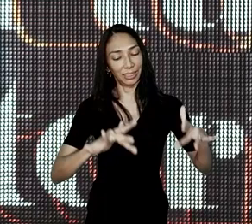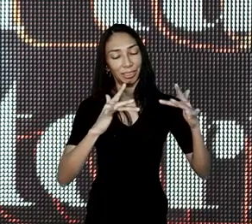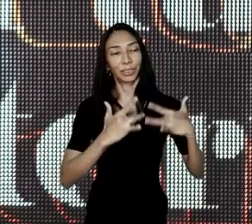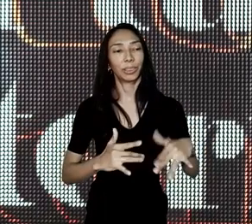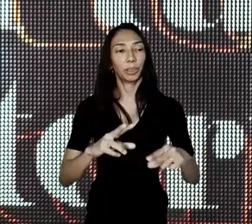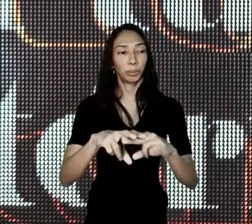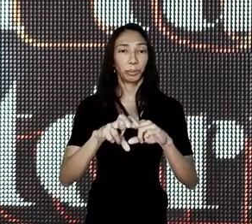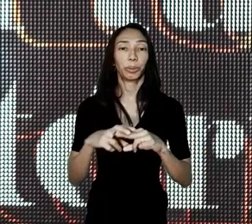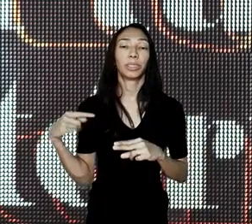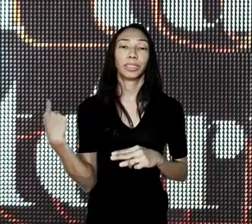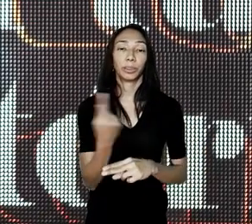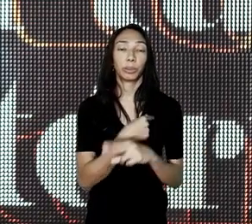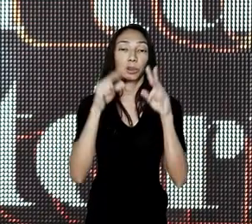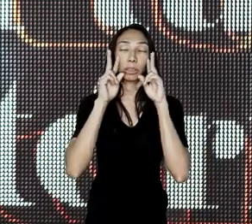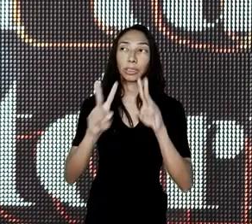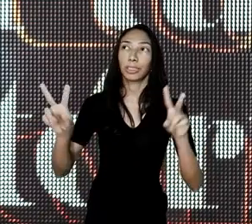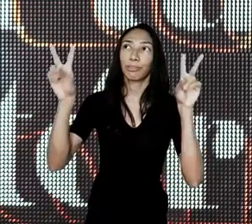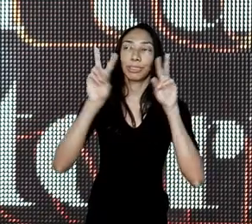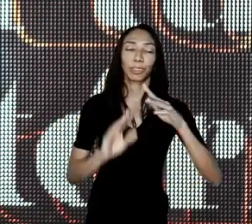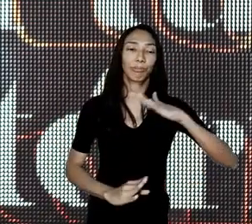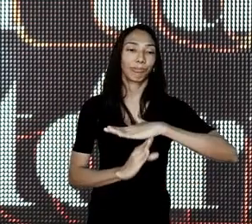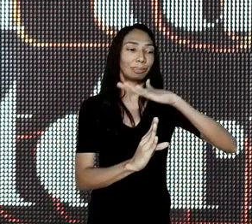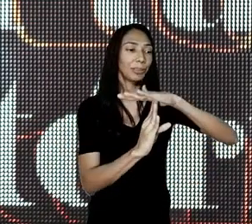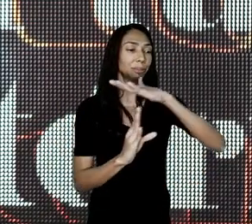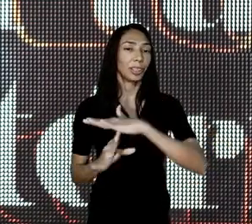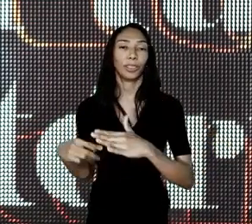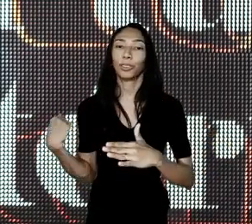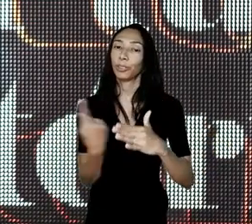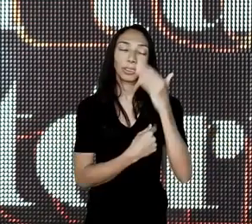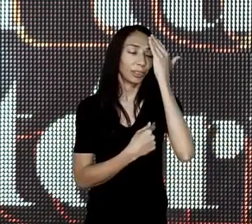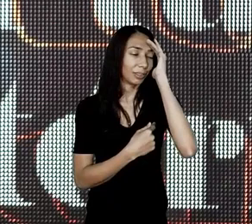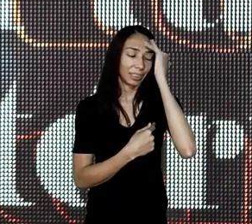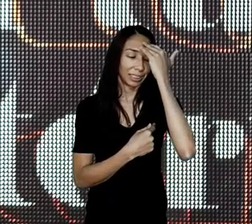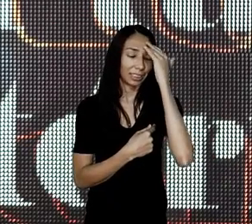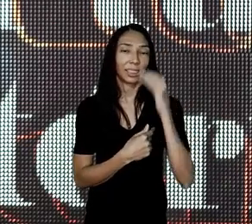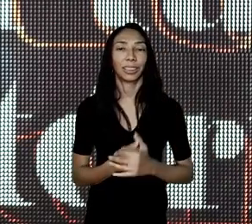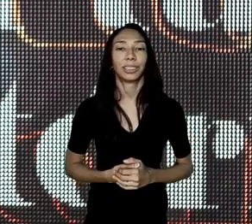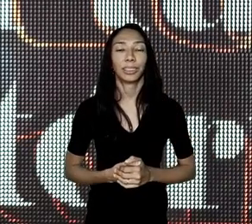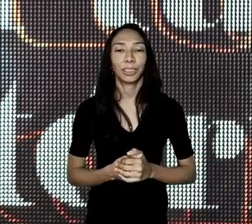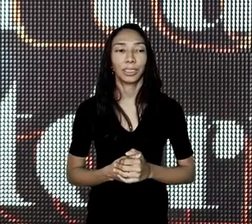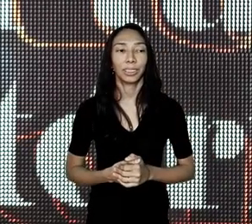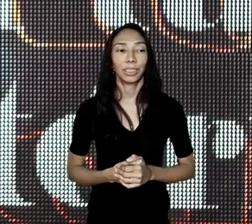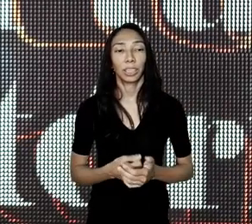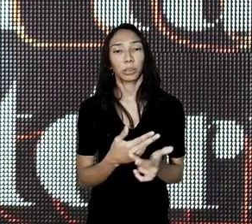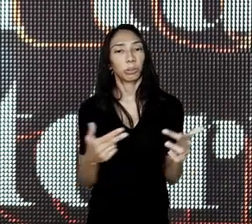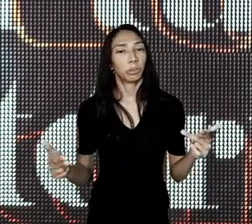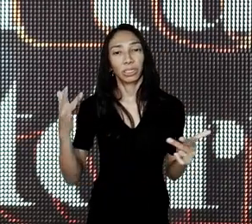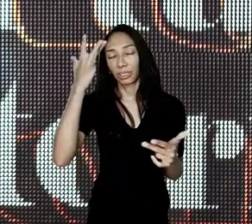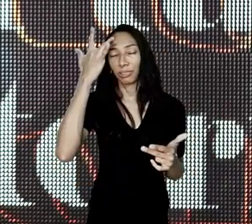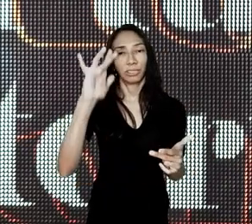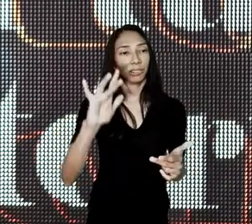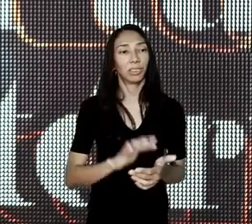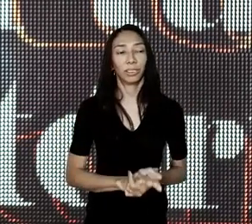É por isso que a nossa visão tão limitada muitas vezes não entende por que o Senhor não nos dá aquilo que a gente quer, da maneira que a gente quer, na hora que a gente